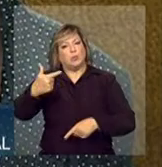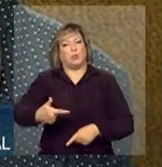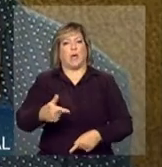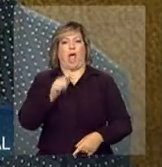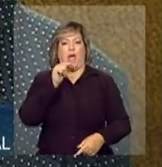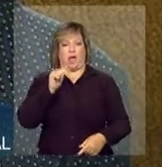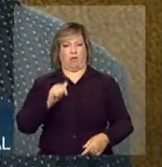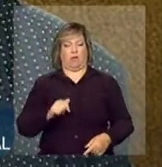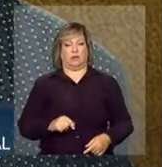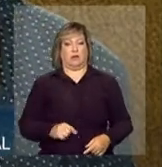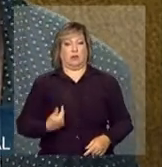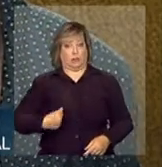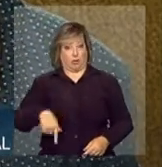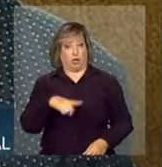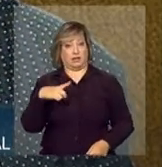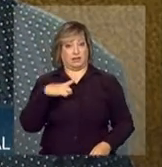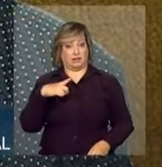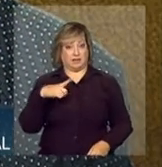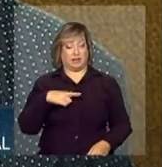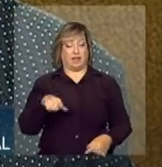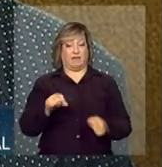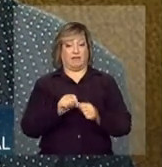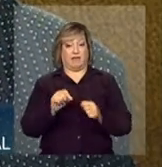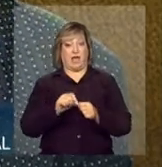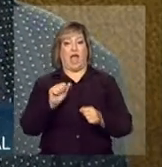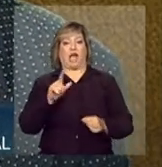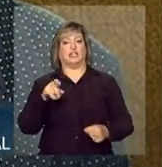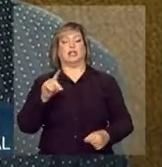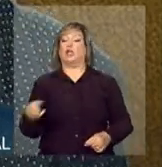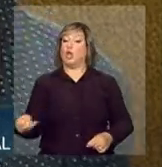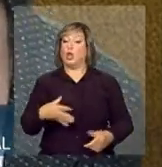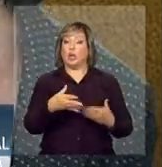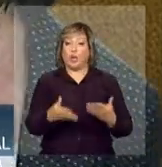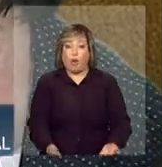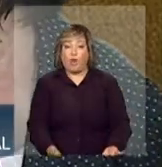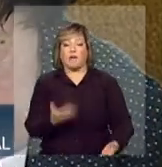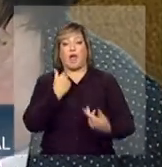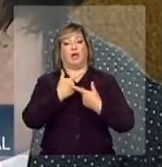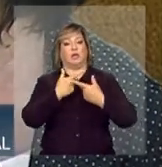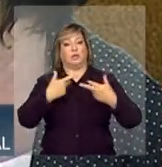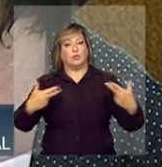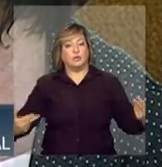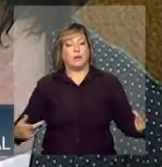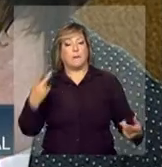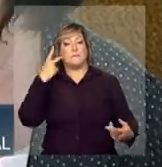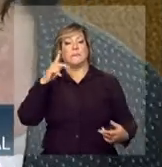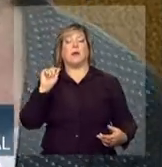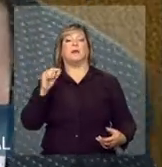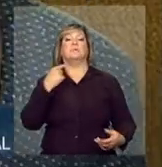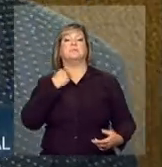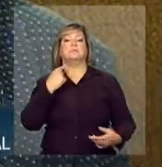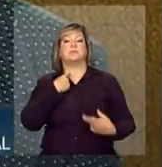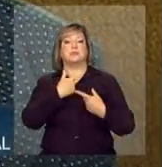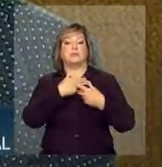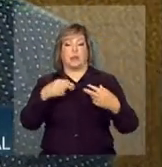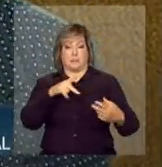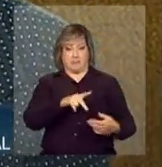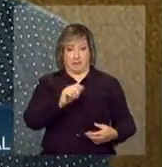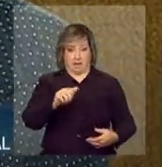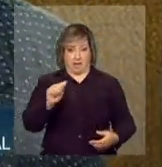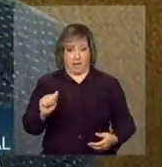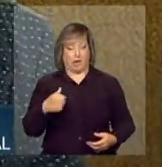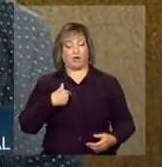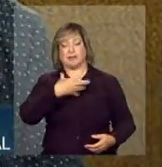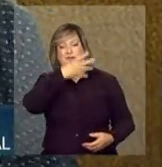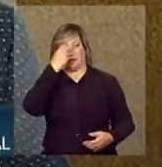estamos avançando numa agenda que é uma agenda nova, que é uma agenda de alimentação para animal. O PA agora avançou, esqueci